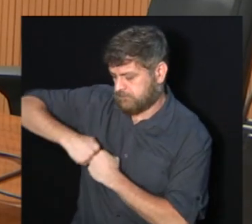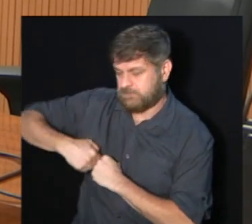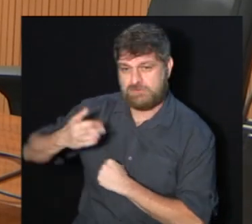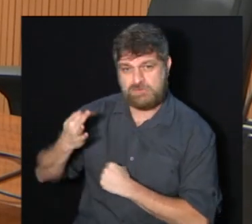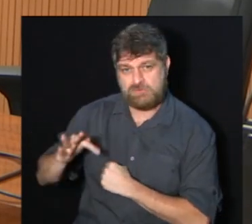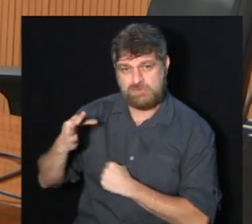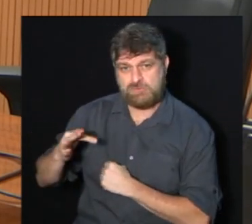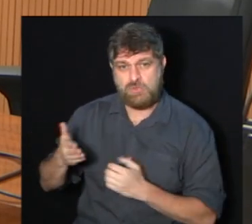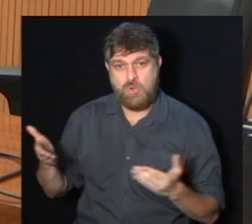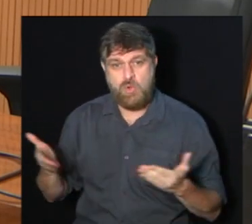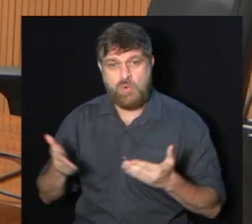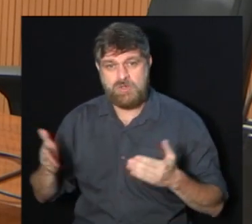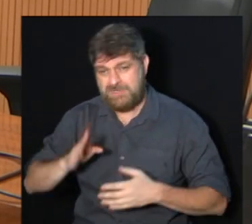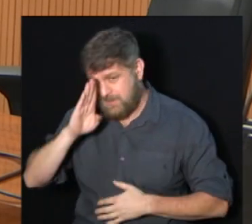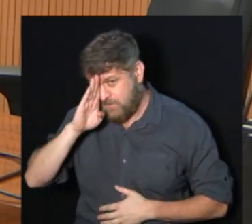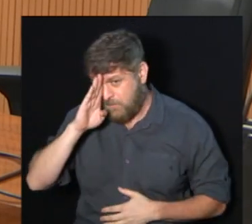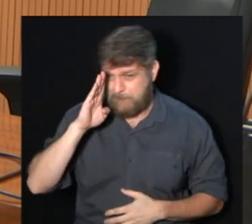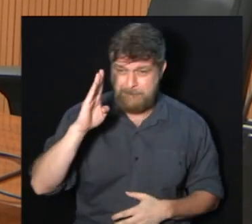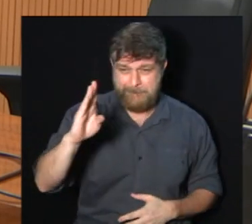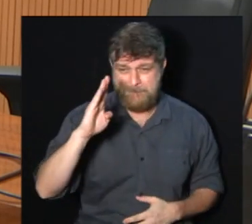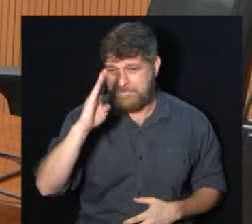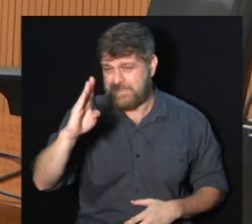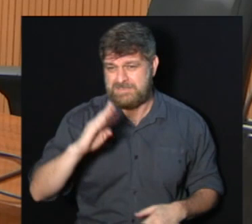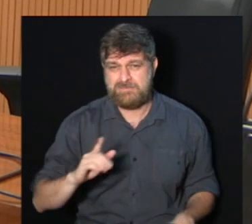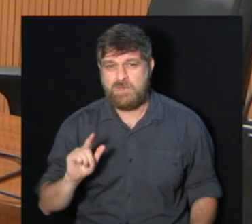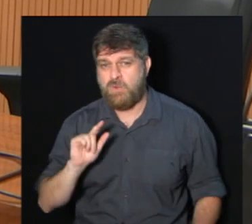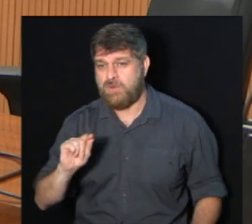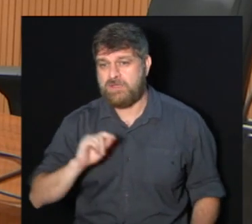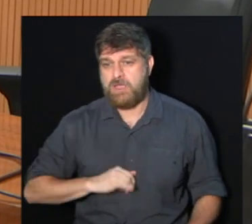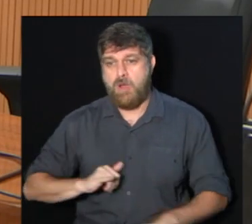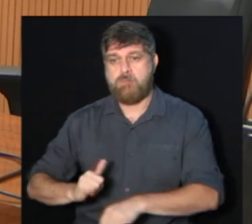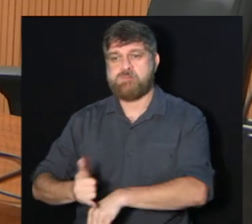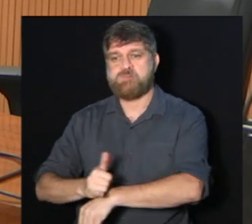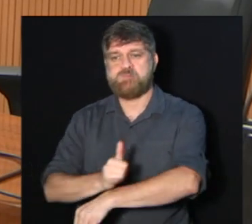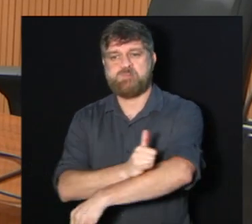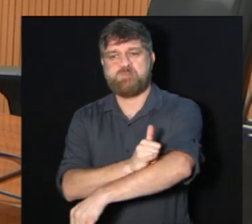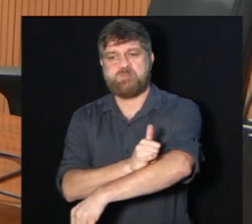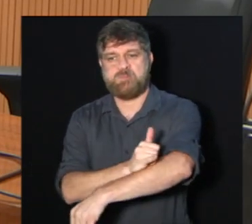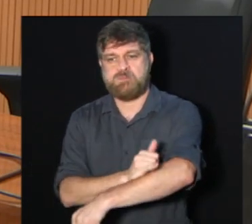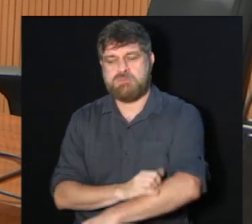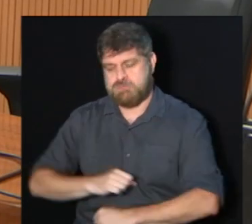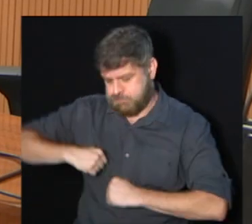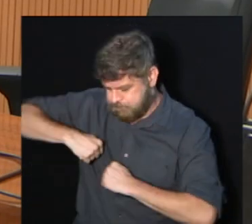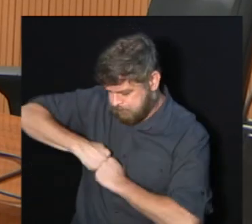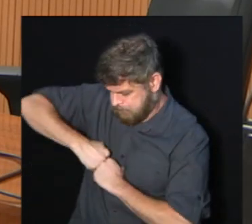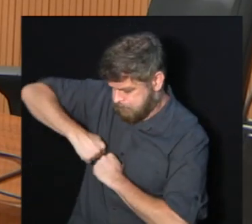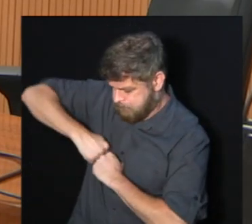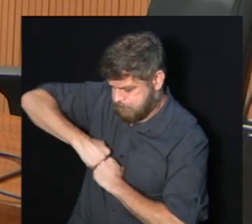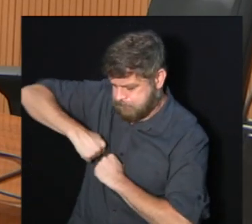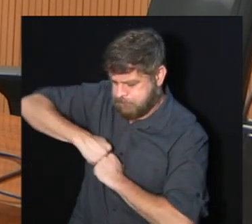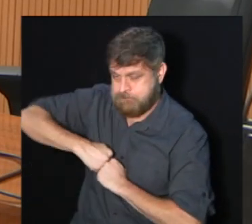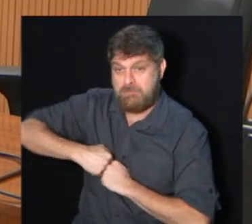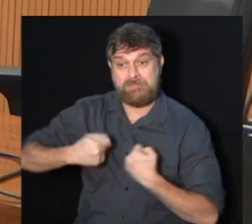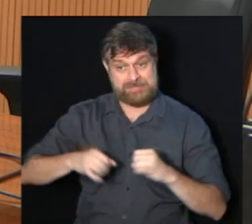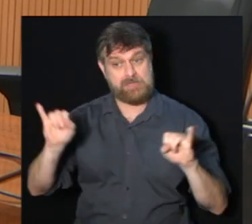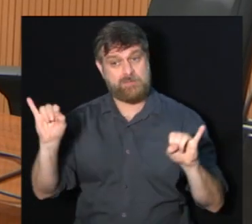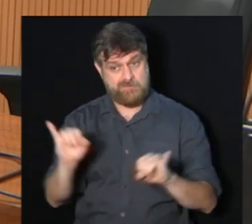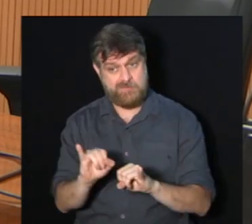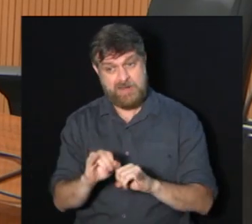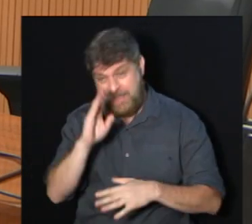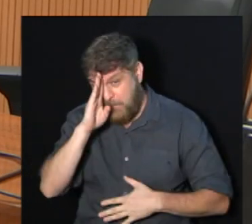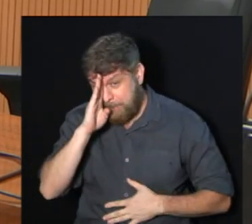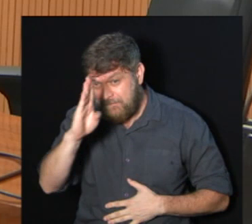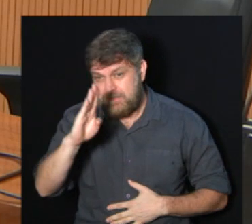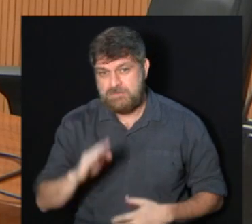hoje o principal é o IMC, então é a obesidade, tá? O principal fator é esse. Mas hoje em